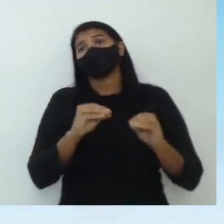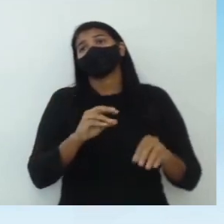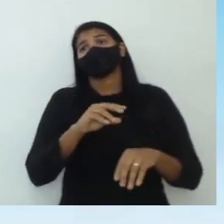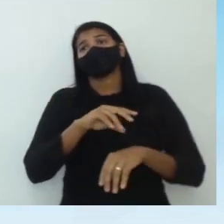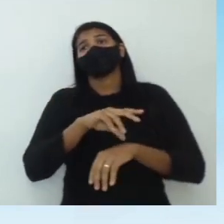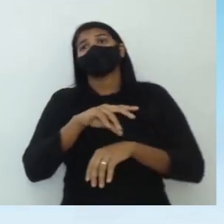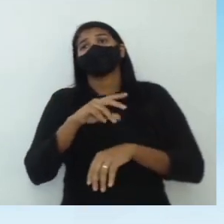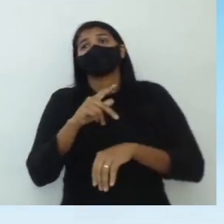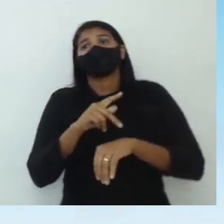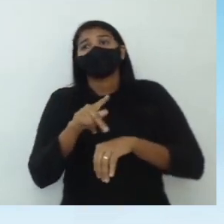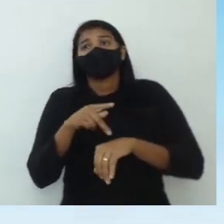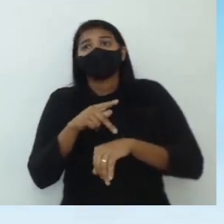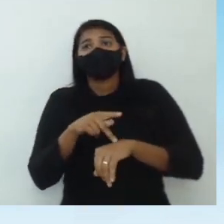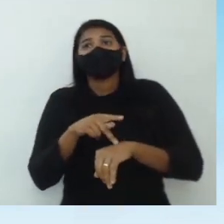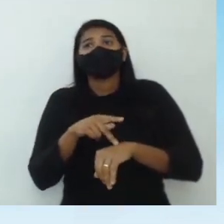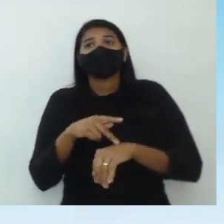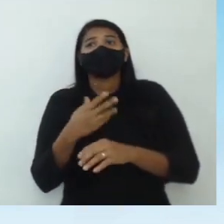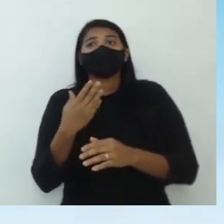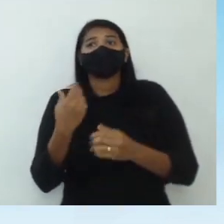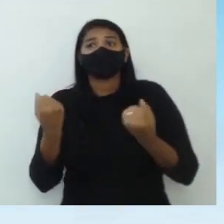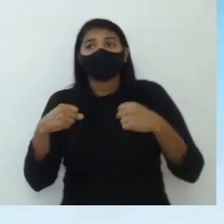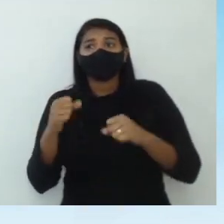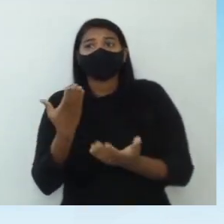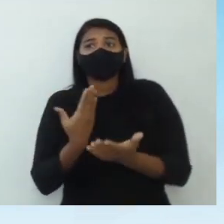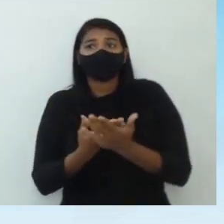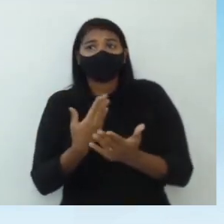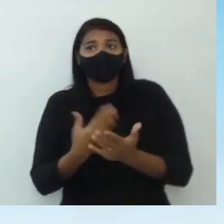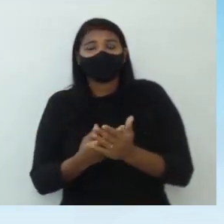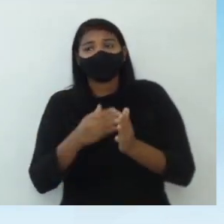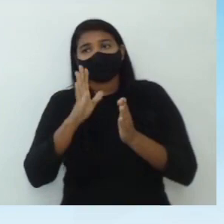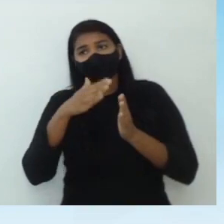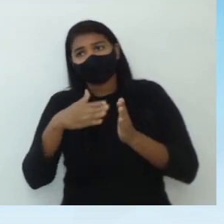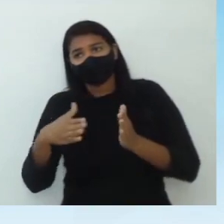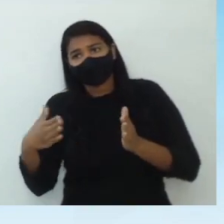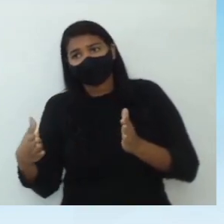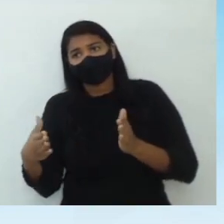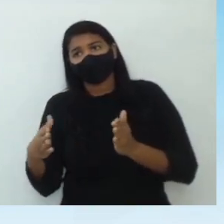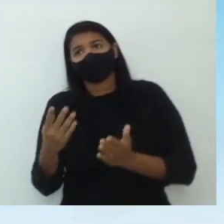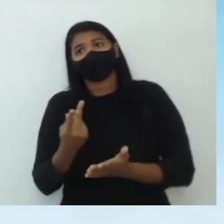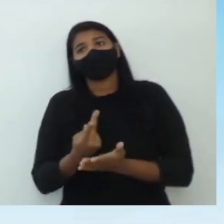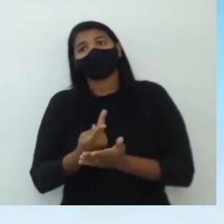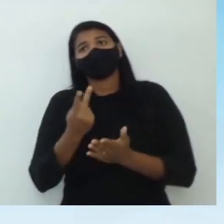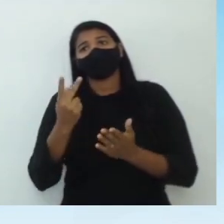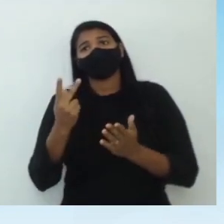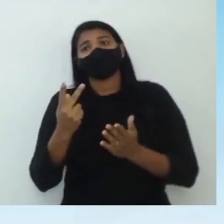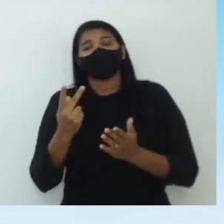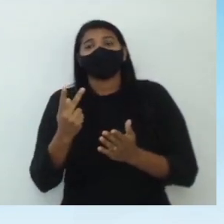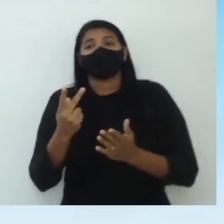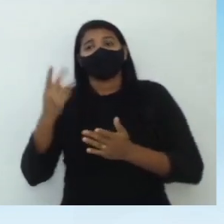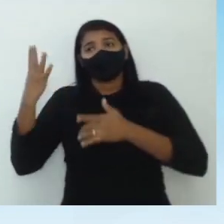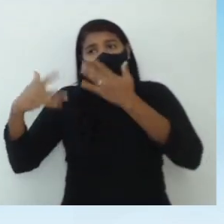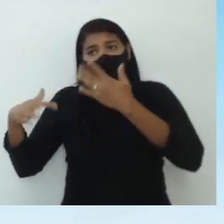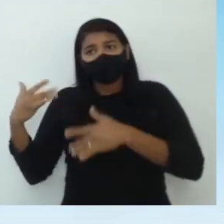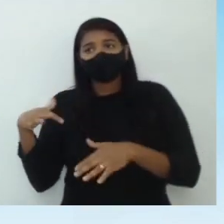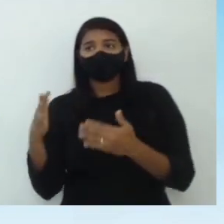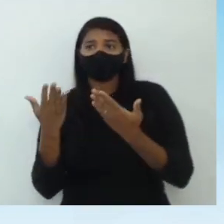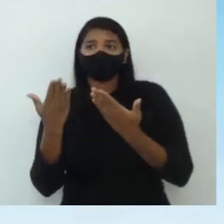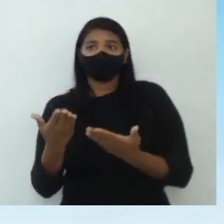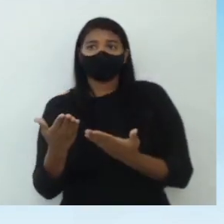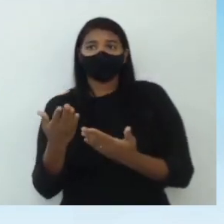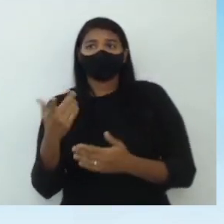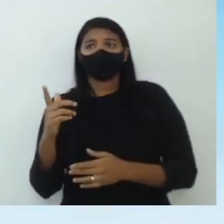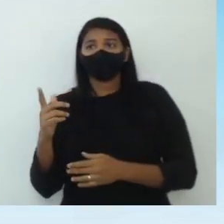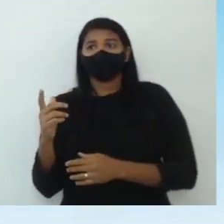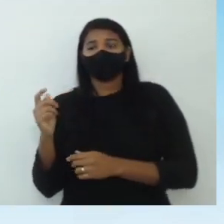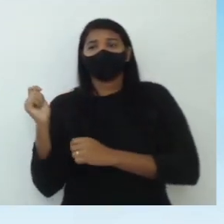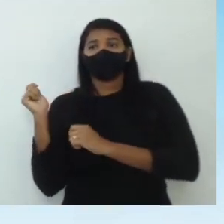precisa estudar os impactos ambientais, não é, dos processos e decisões humanas, a gente está falando disso. Para você que não é pescador,